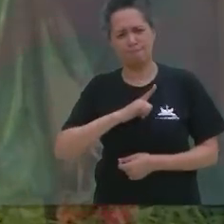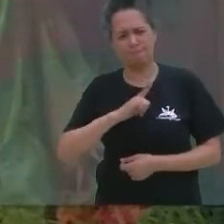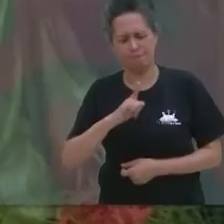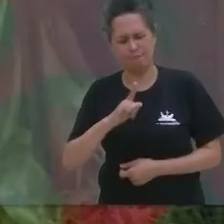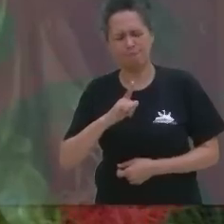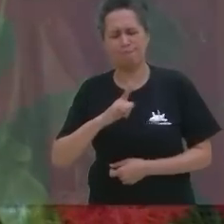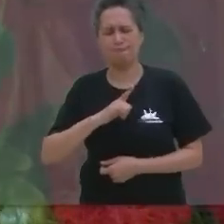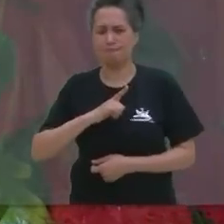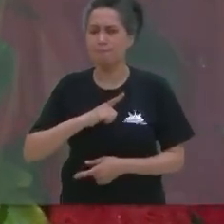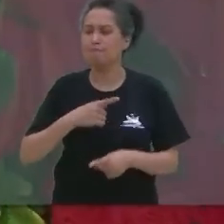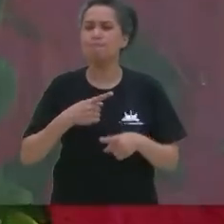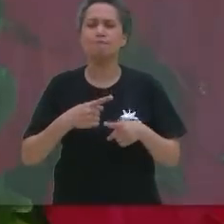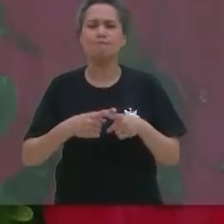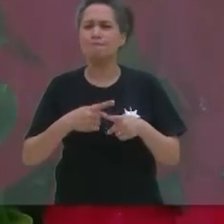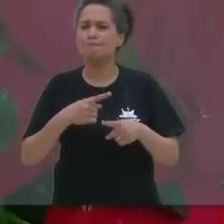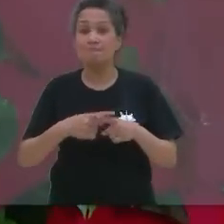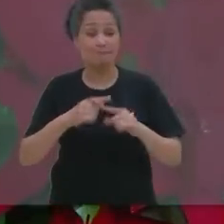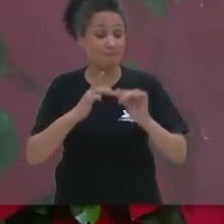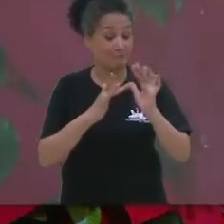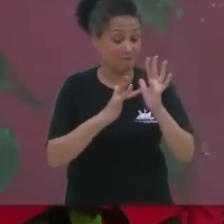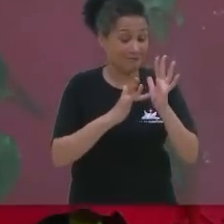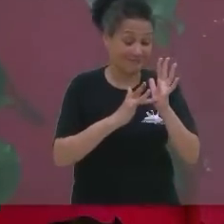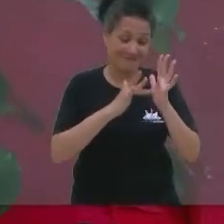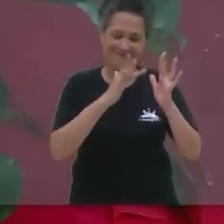Com alegria, porque